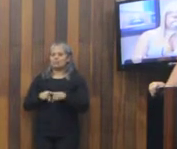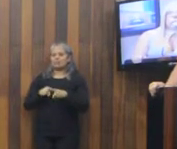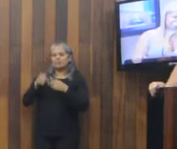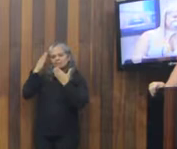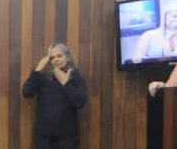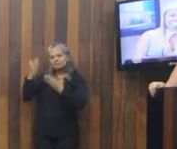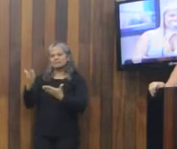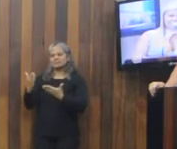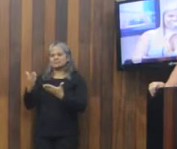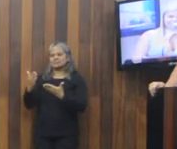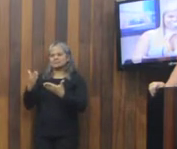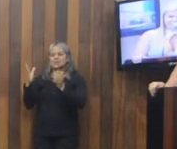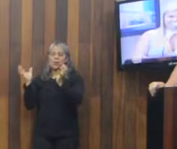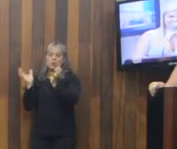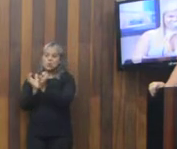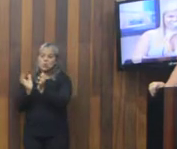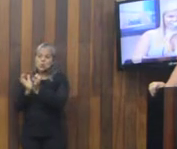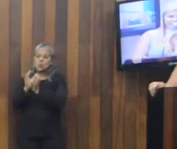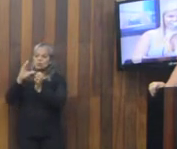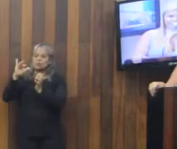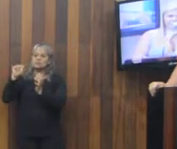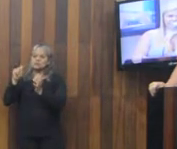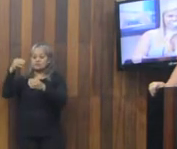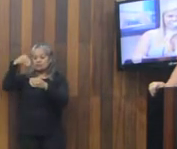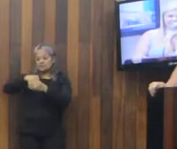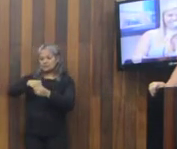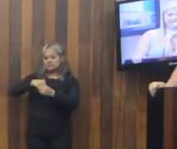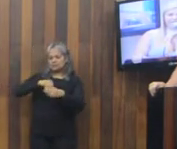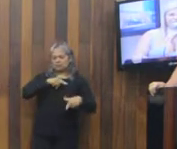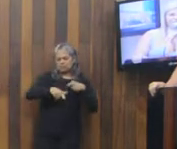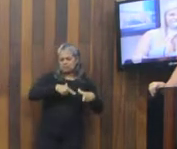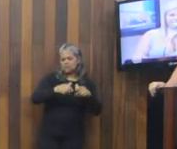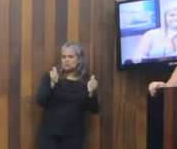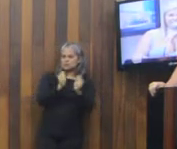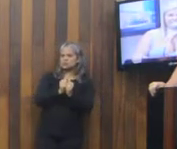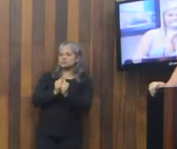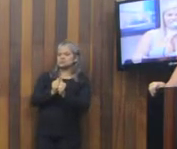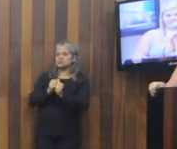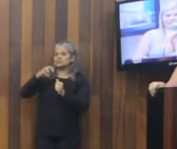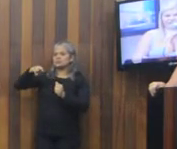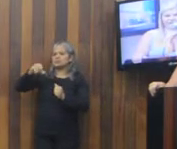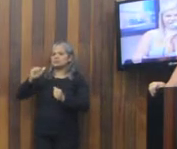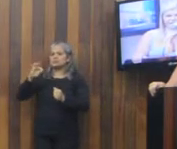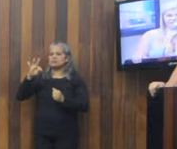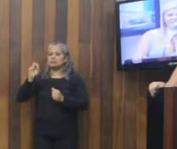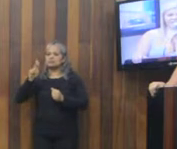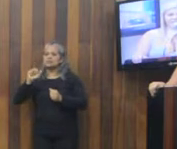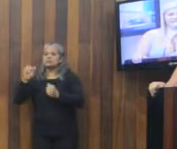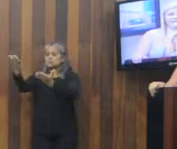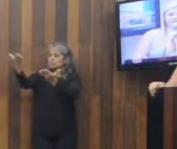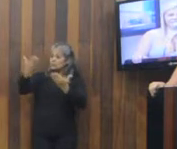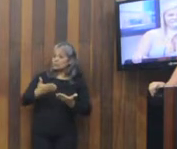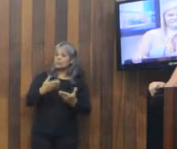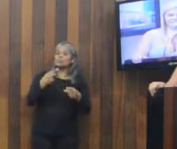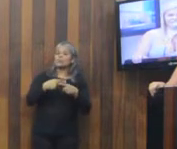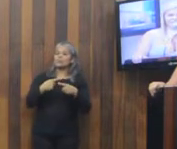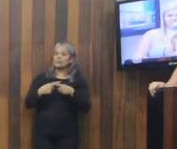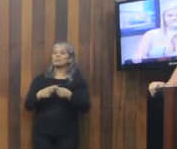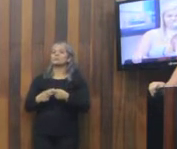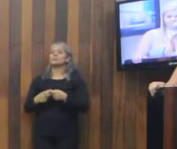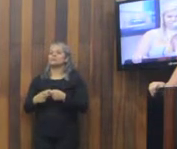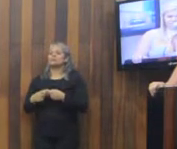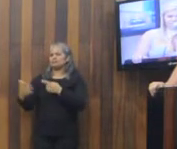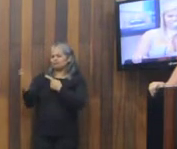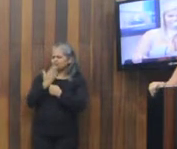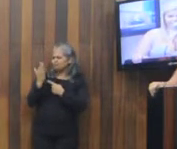Agradecer a equipe da CIA de trabalho, que não está aqui presente, o Matheus também está sentado ali atrás, que também é uma pessoa que me